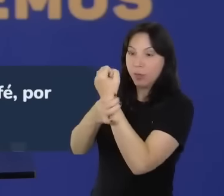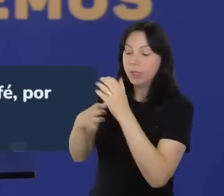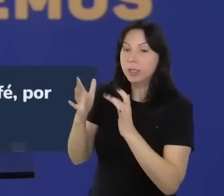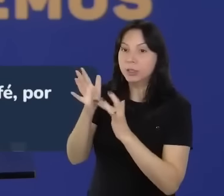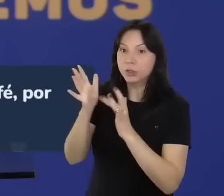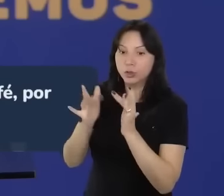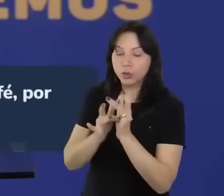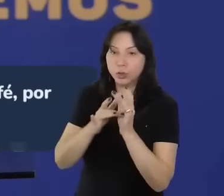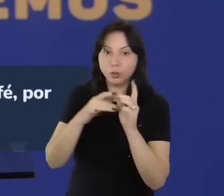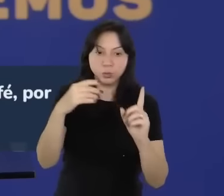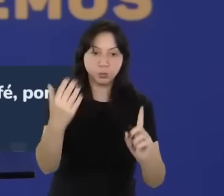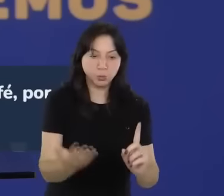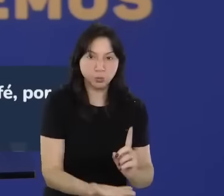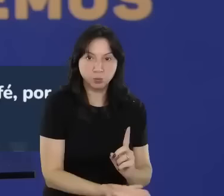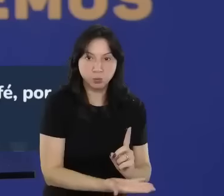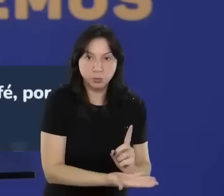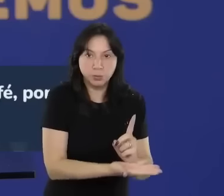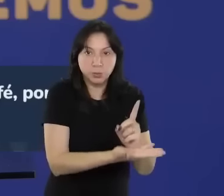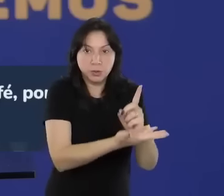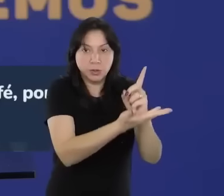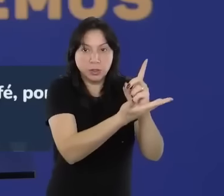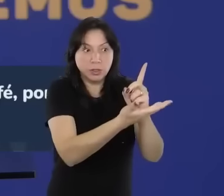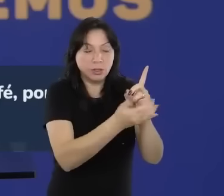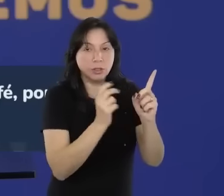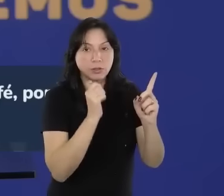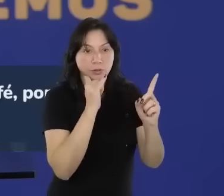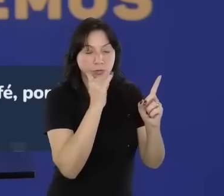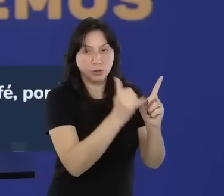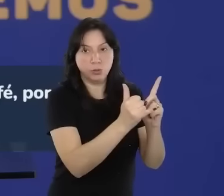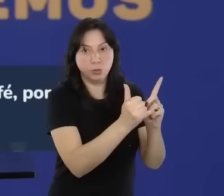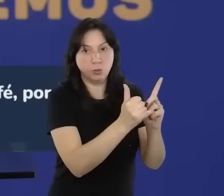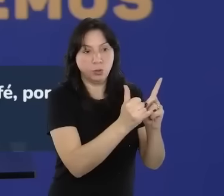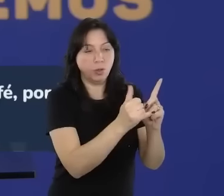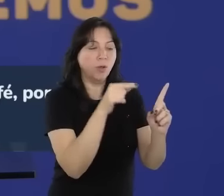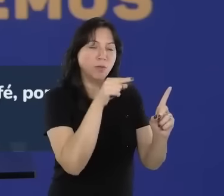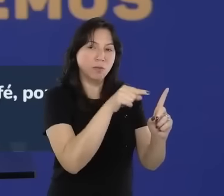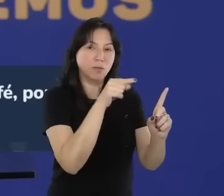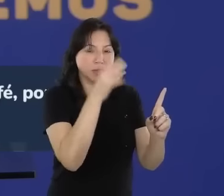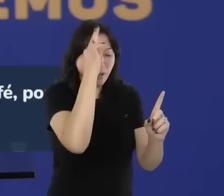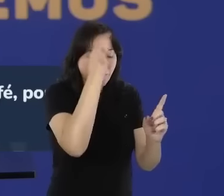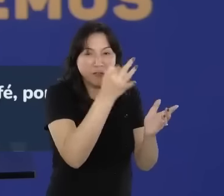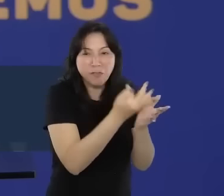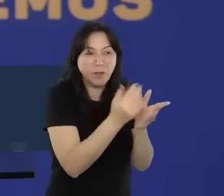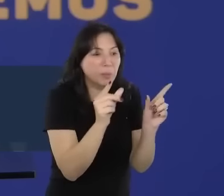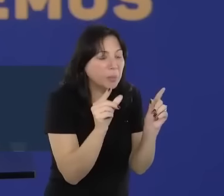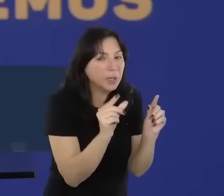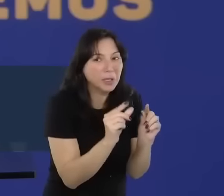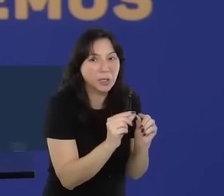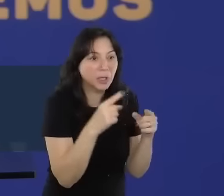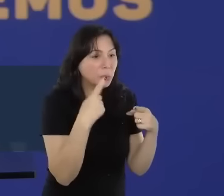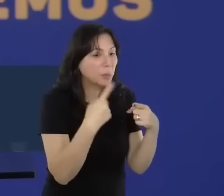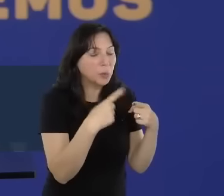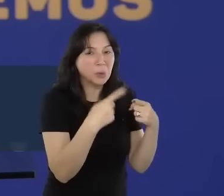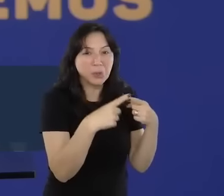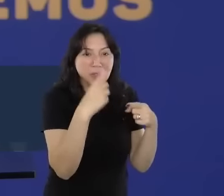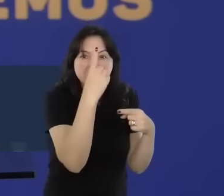mão tomou e lhe disse homem de pequena fé Por que